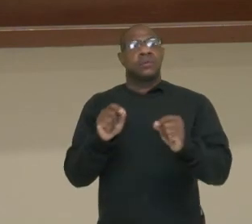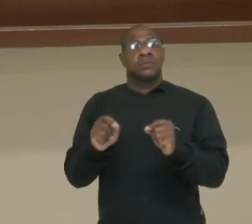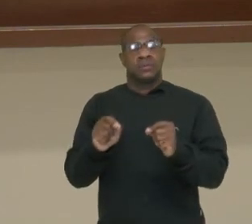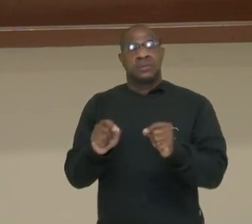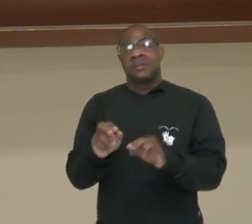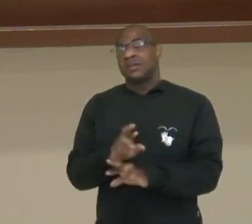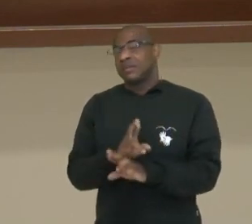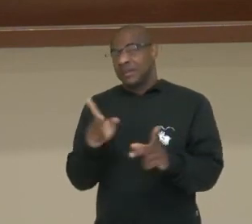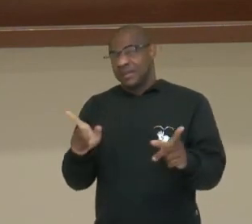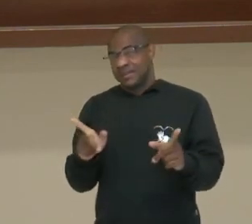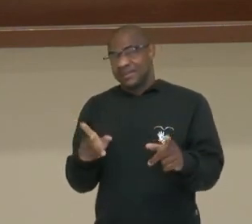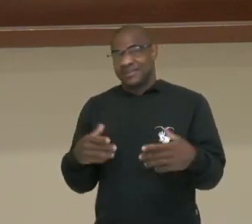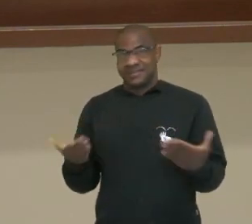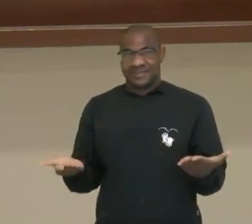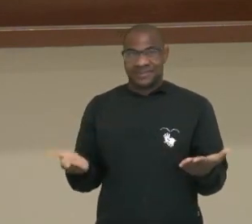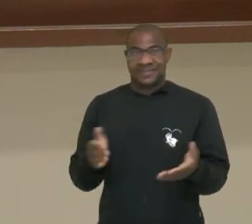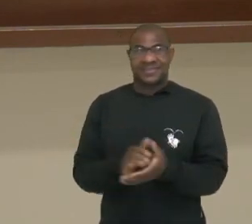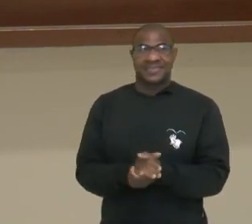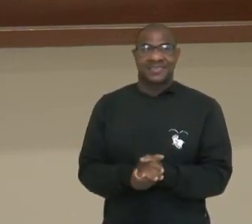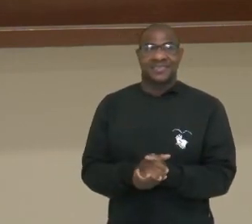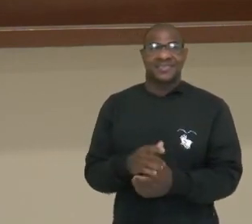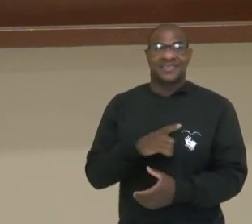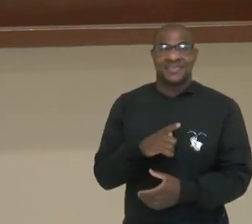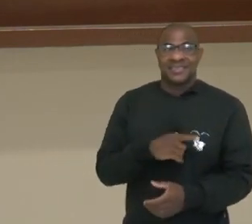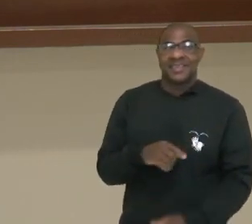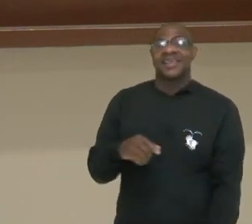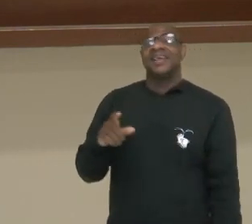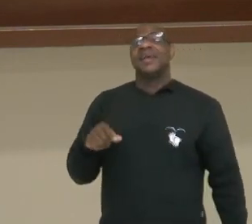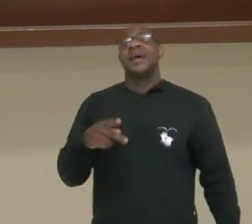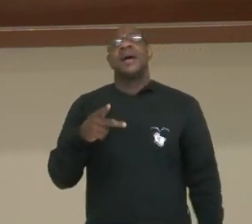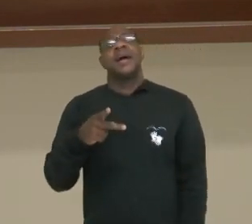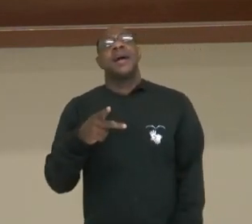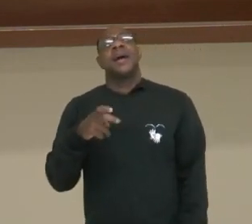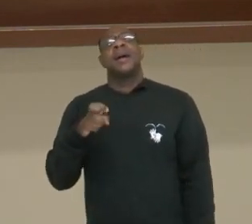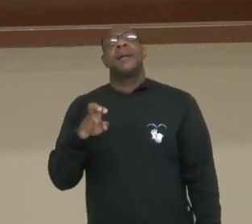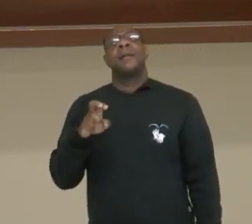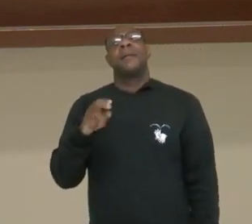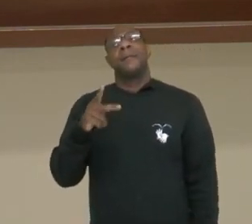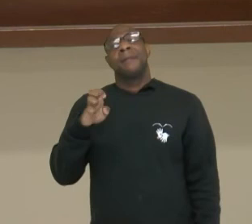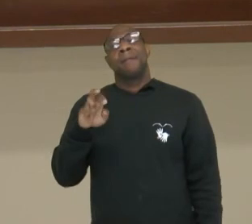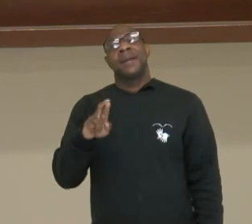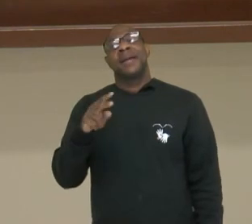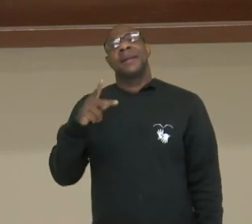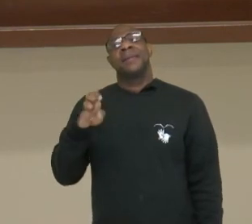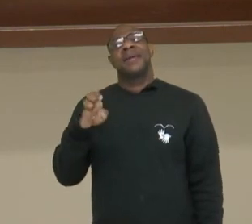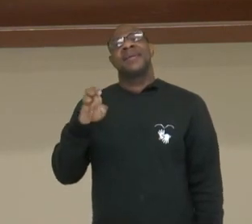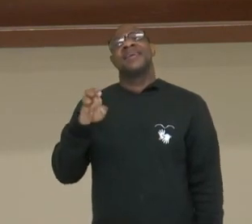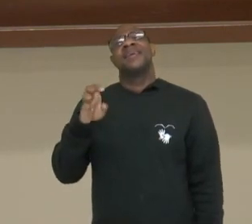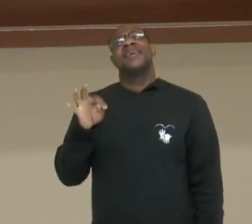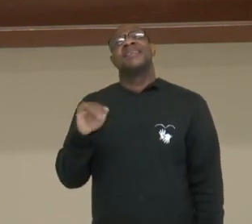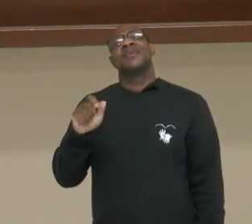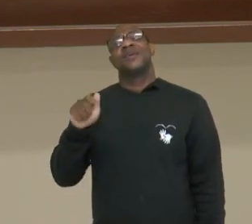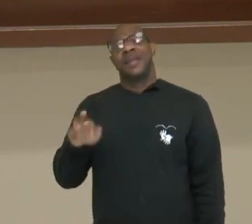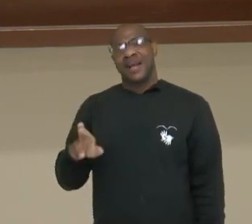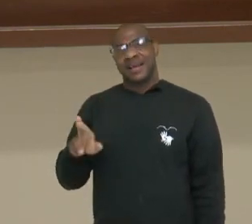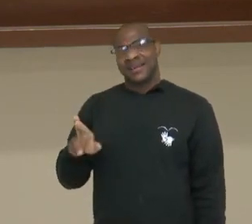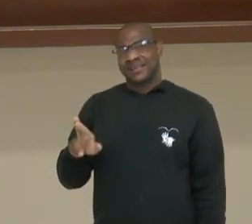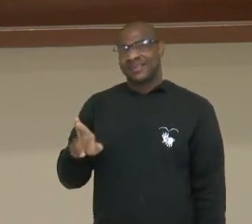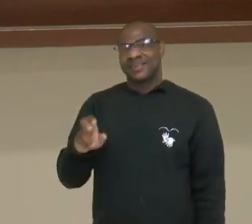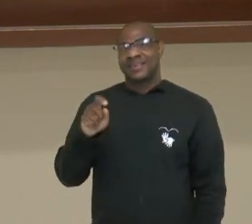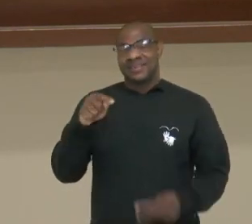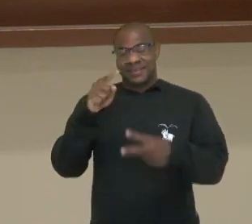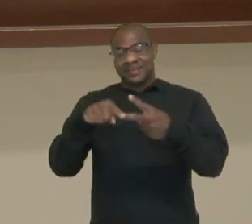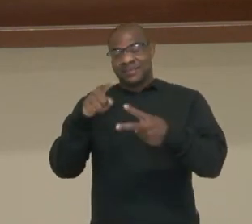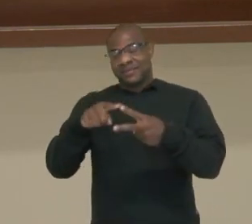diferentes. Mas se elas são perpendiculares, nós temos uma informação a mais. Ou seja, o coeficiente angular de